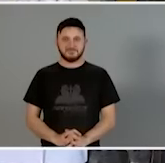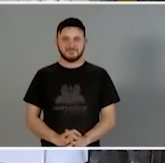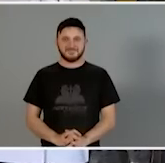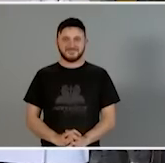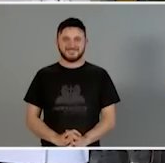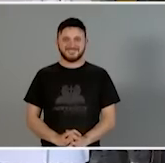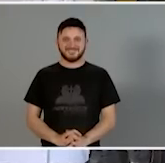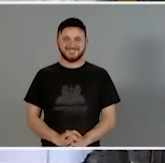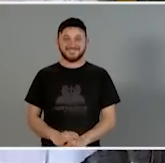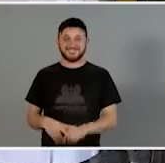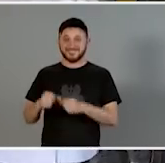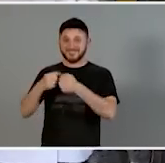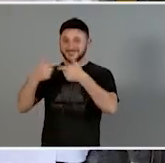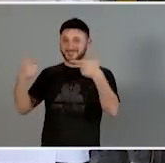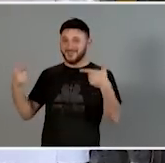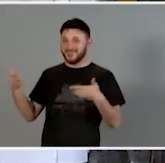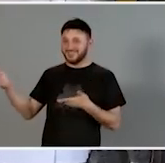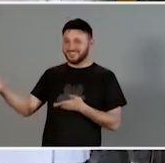Sortudo.